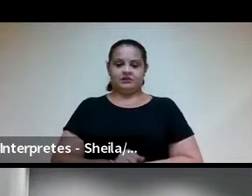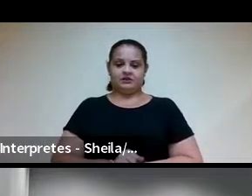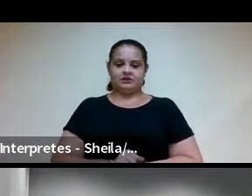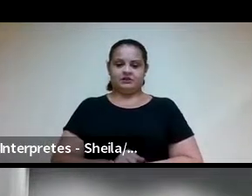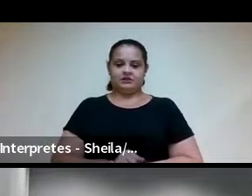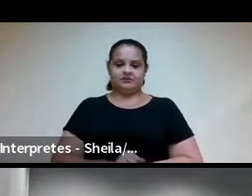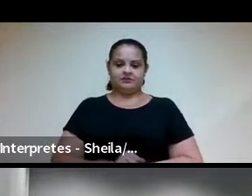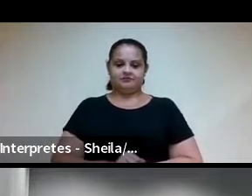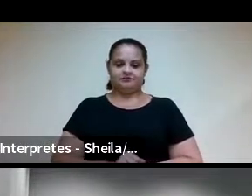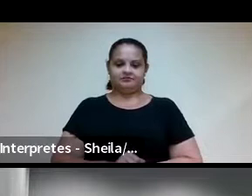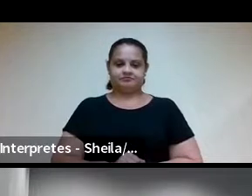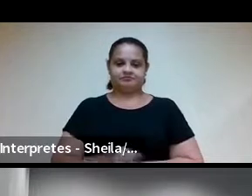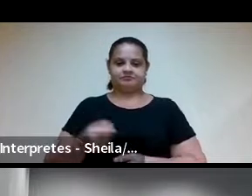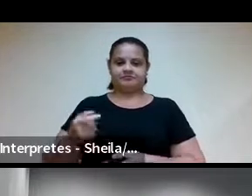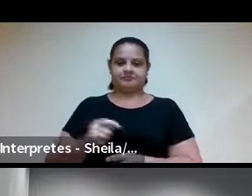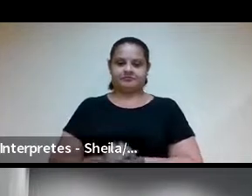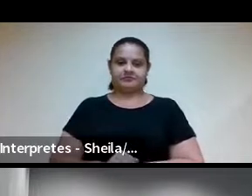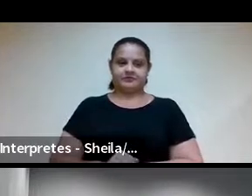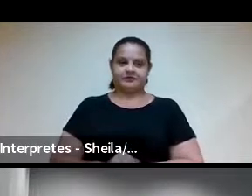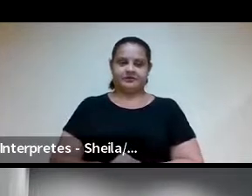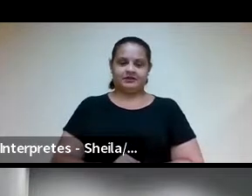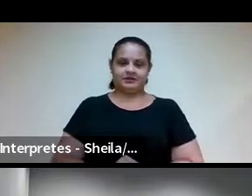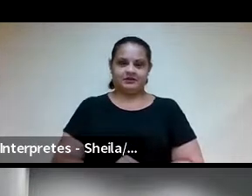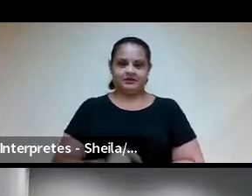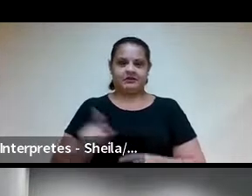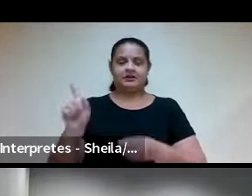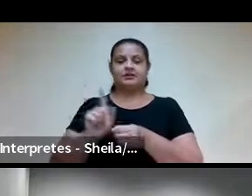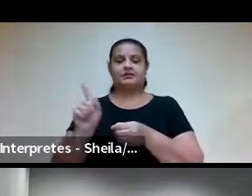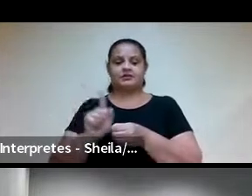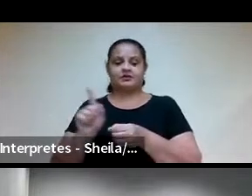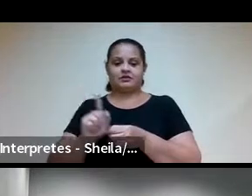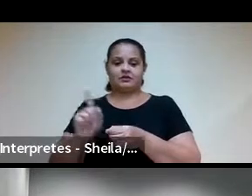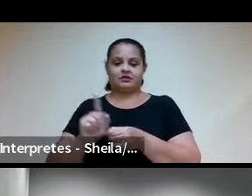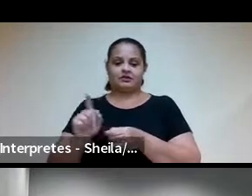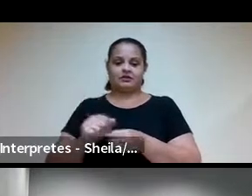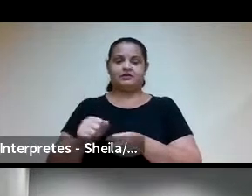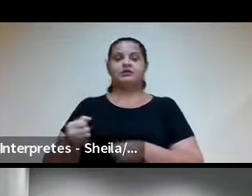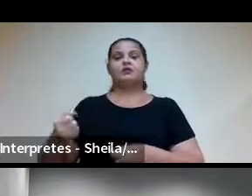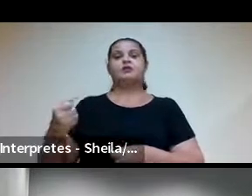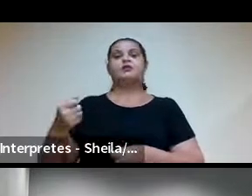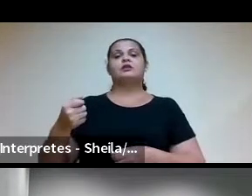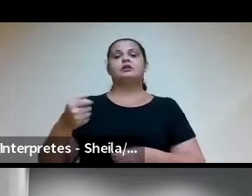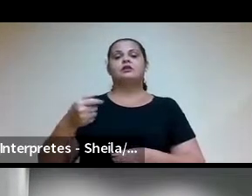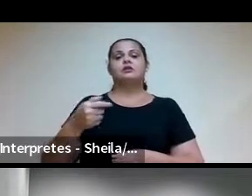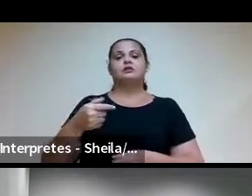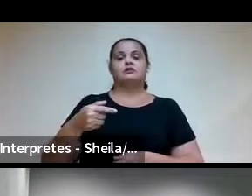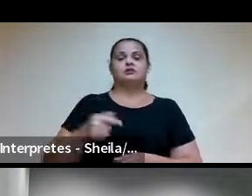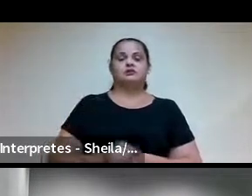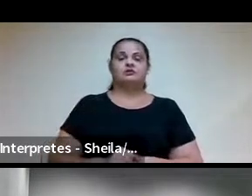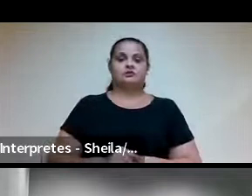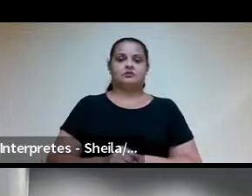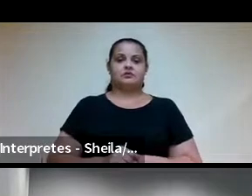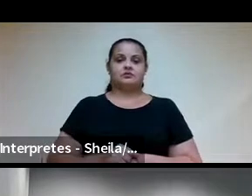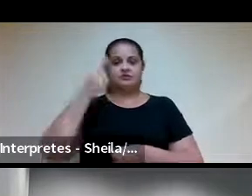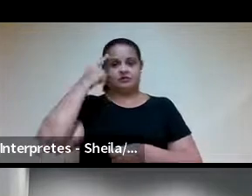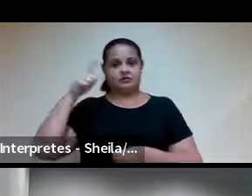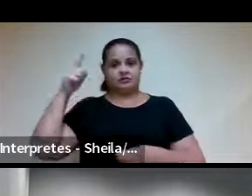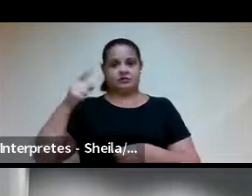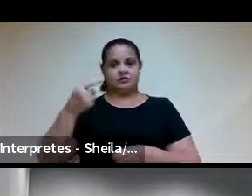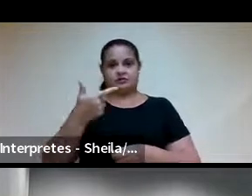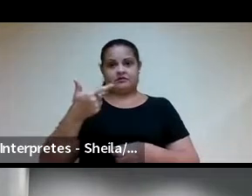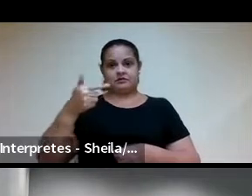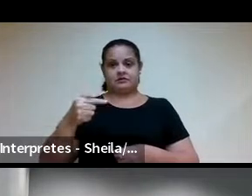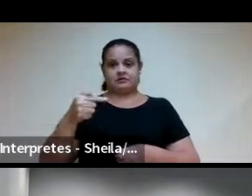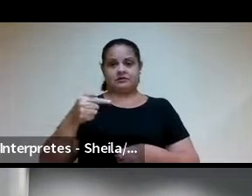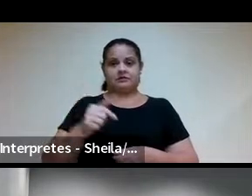suplementares ocorridas naquele município no último dia 7 de novembro de 2021. Em suas razões recursais, o recorrente, visando a reforma